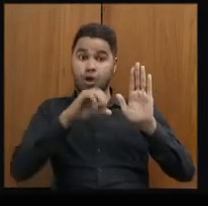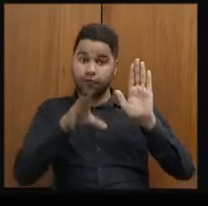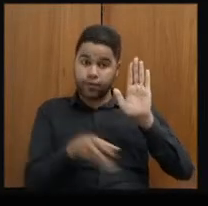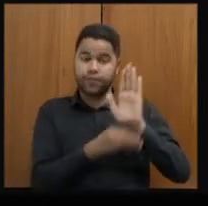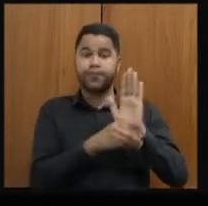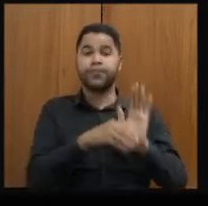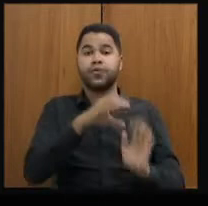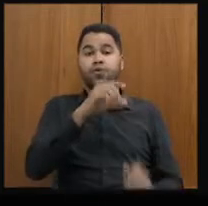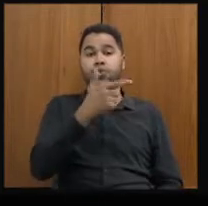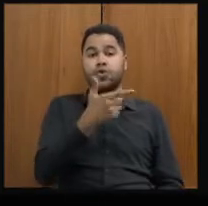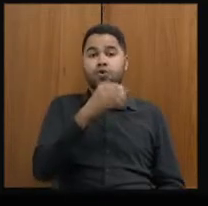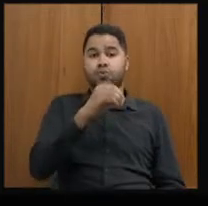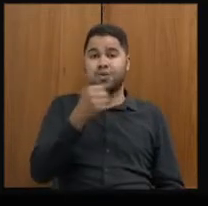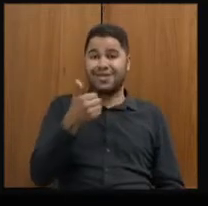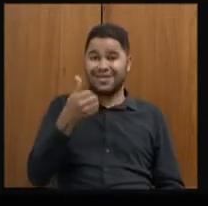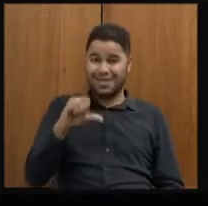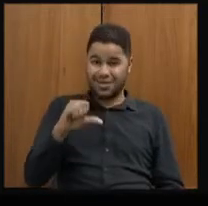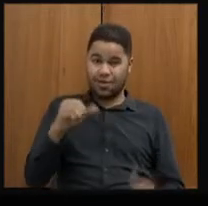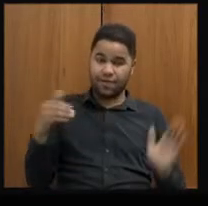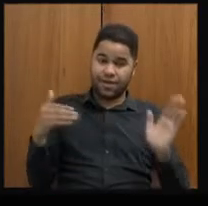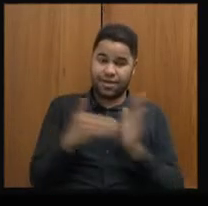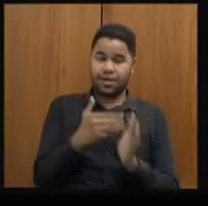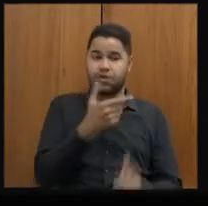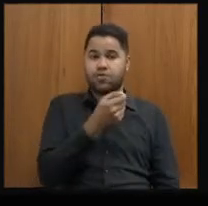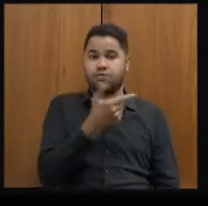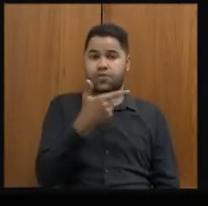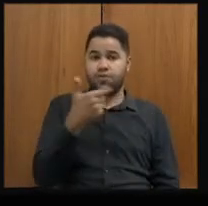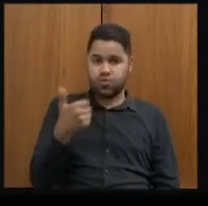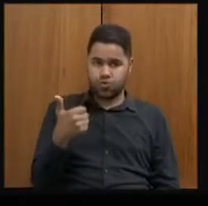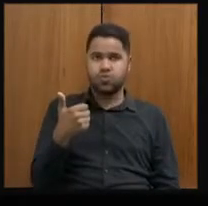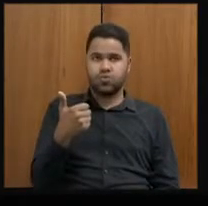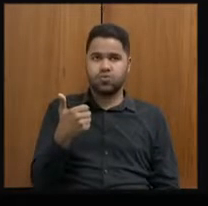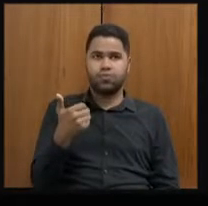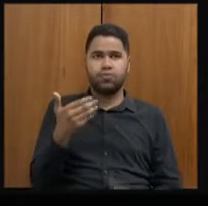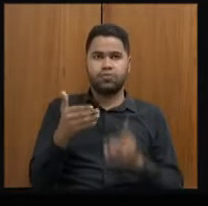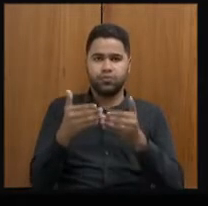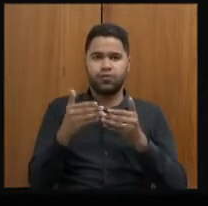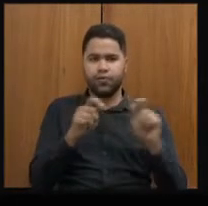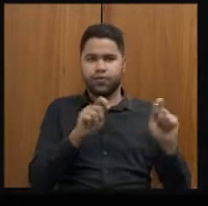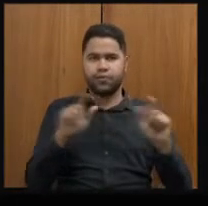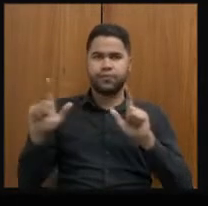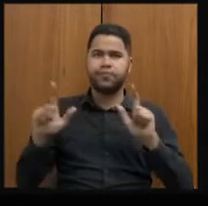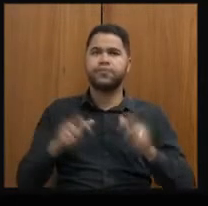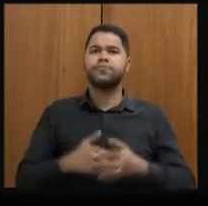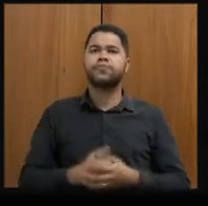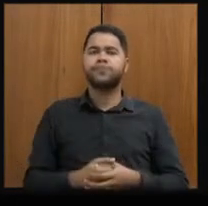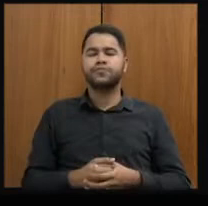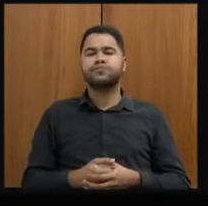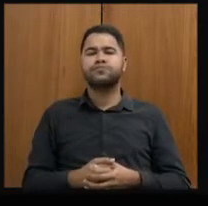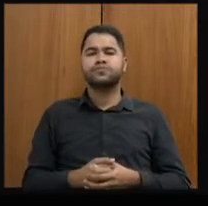ainda de 2019 a2021 por favor G1